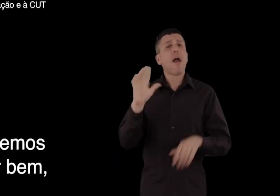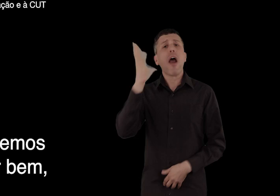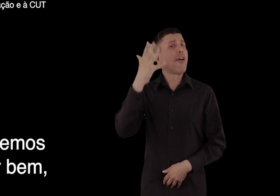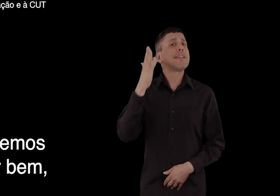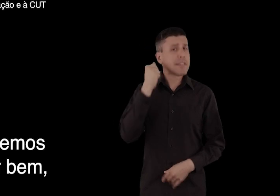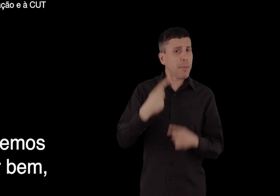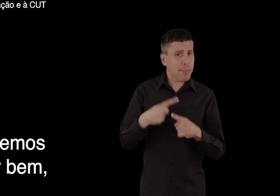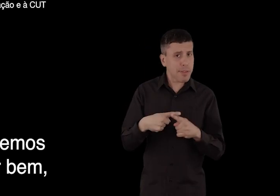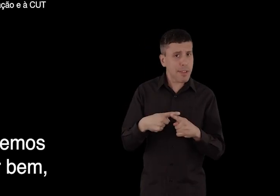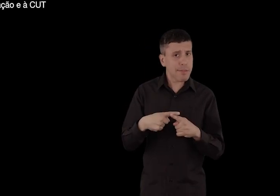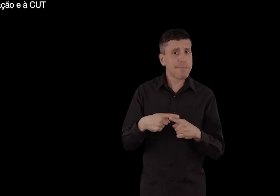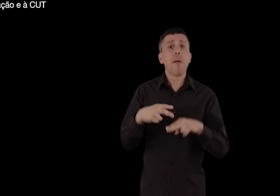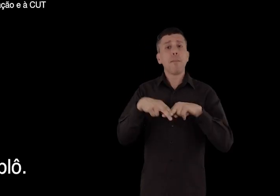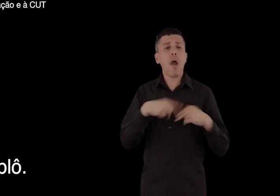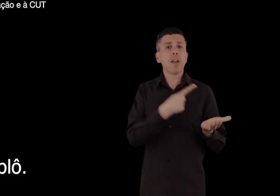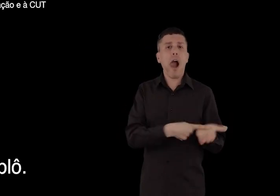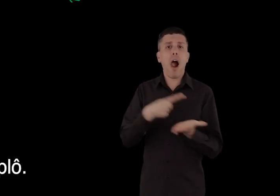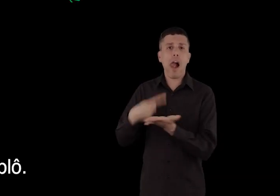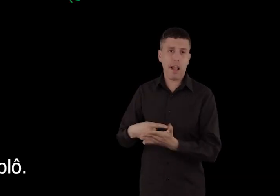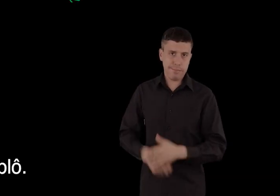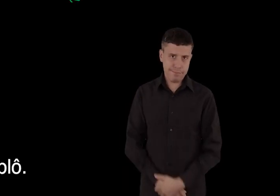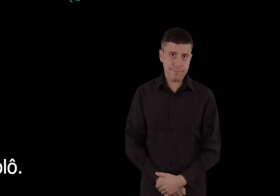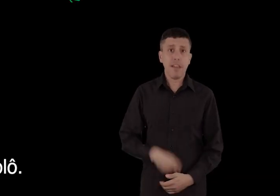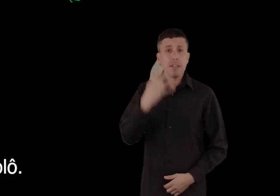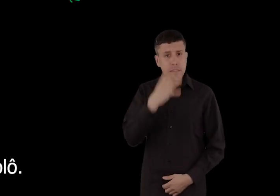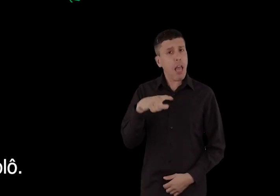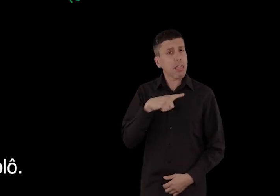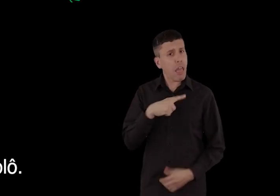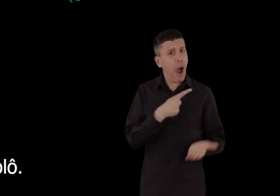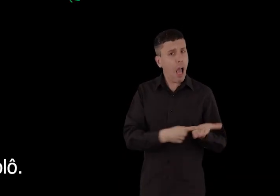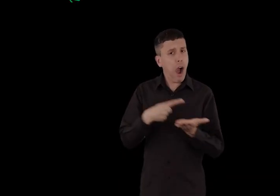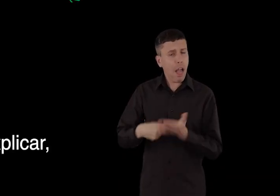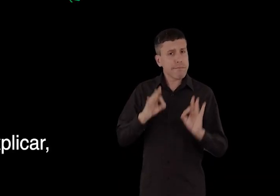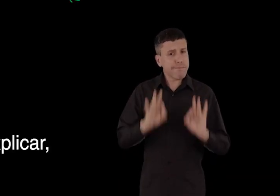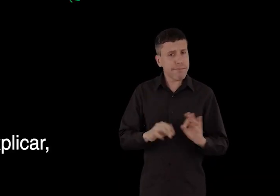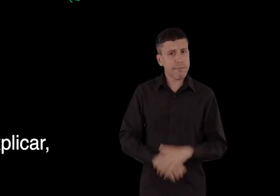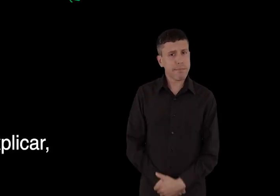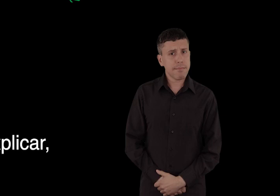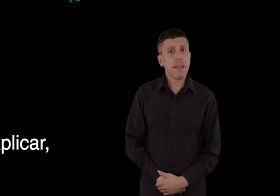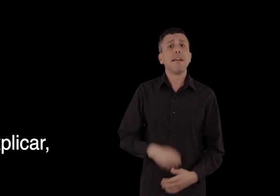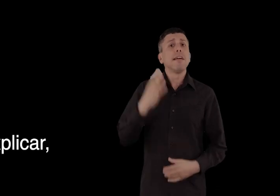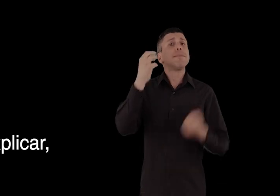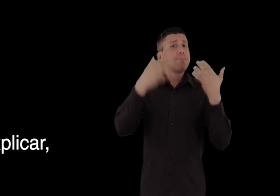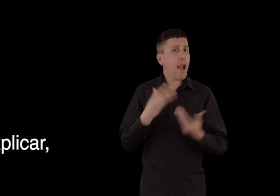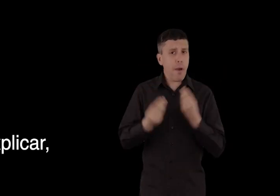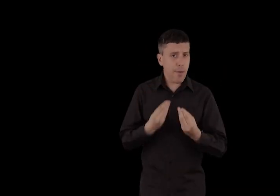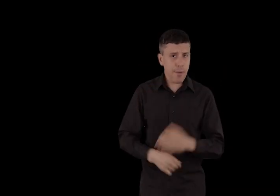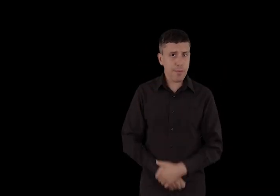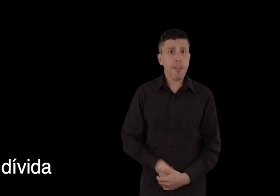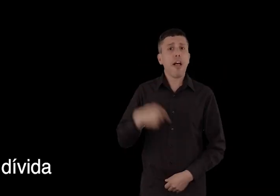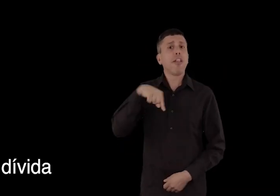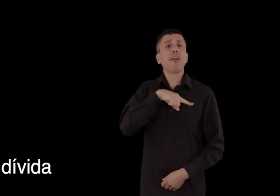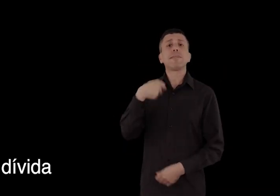não temos as condições para viver bem, é porque há um complô, um verdadeiro complô. Como é que se pode explicar, por